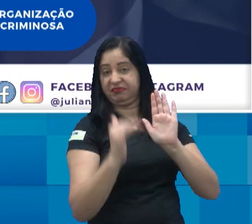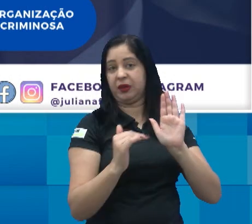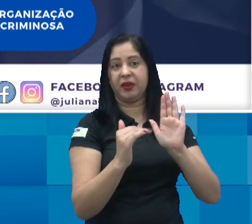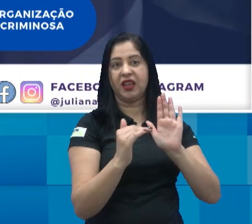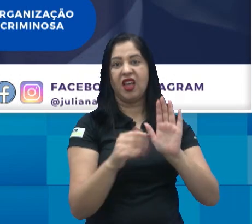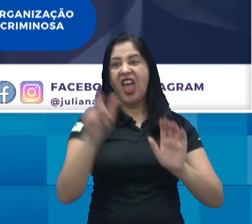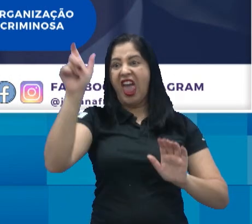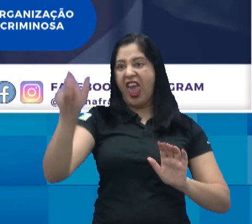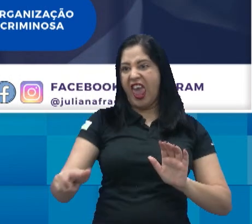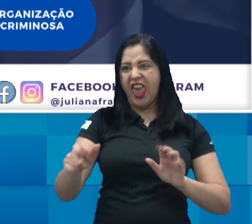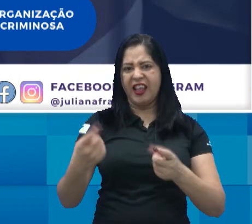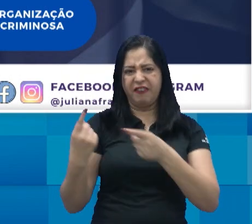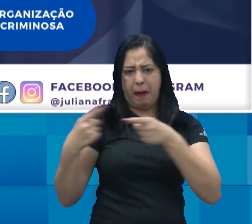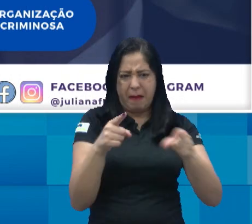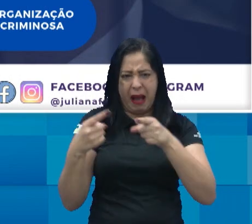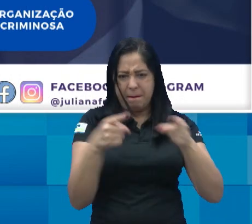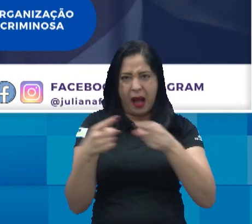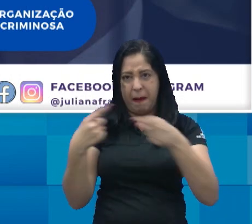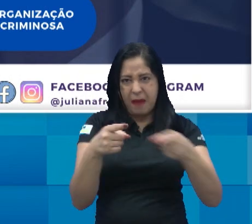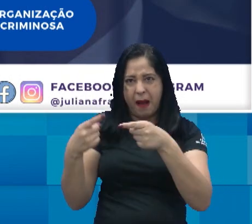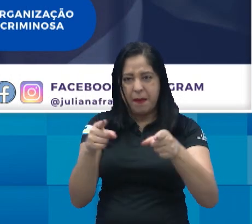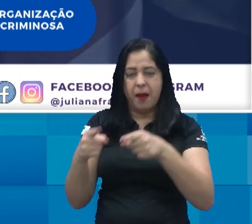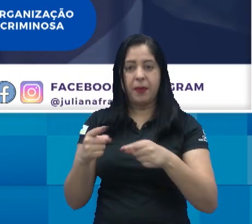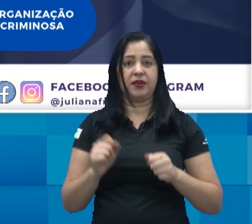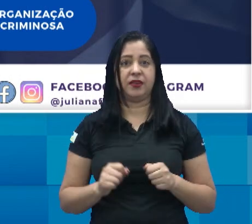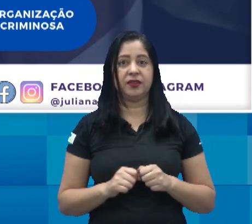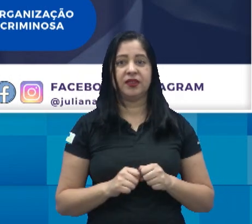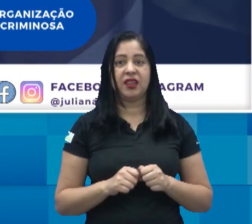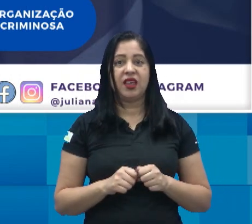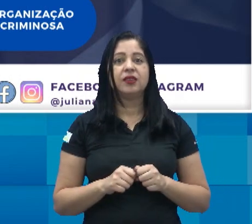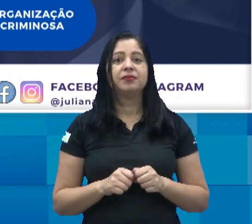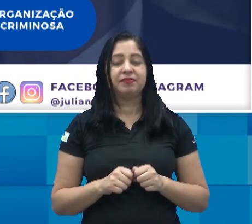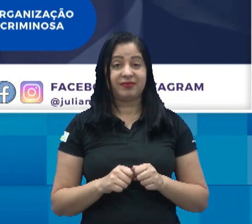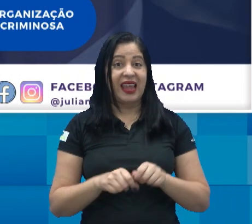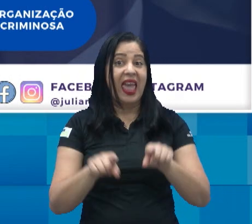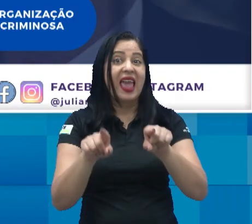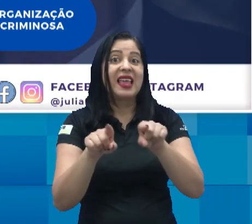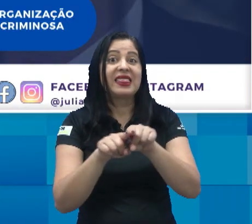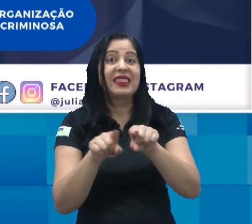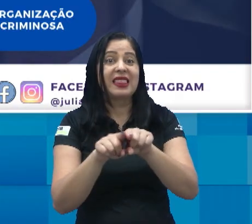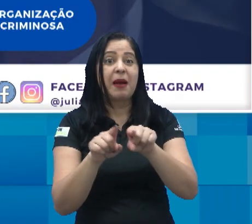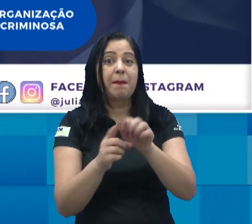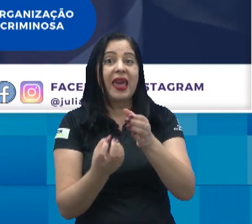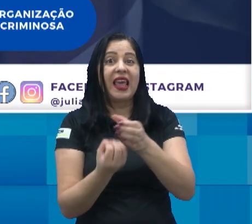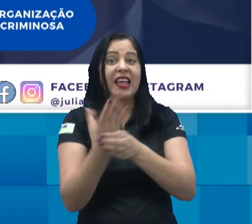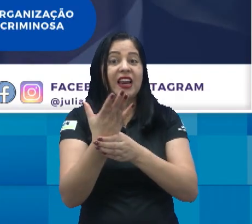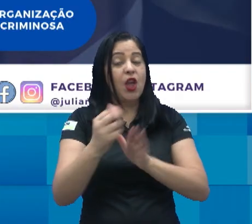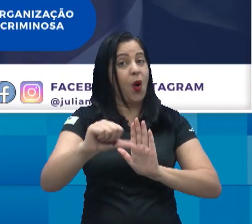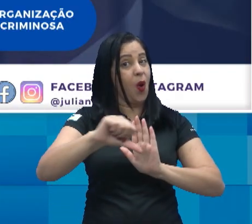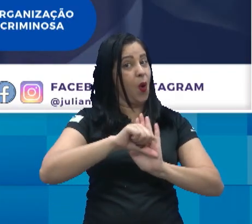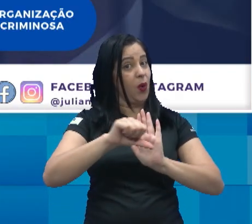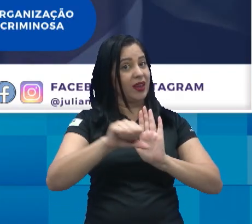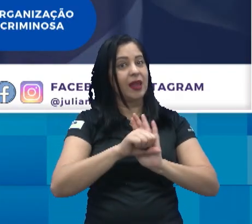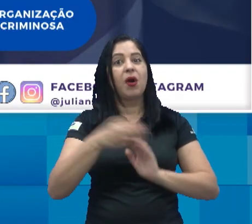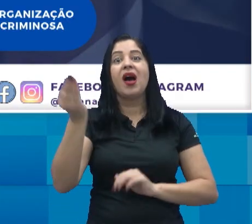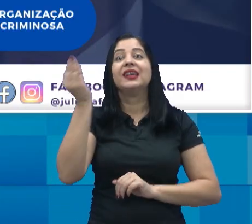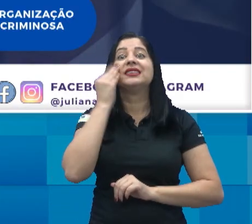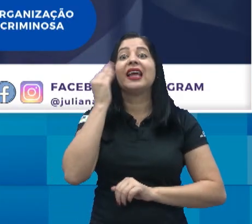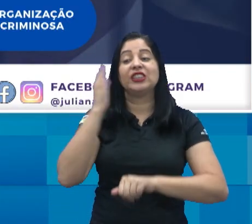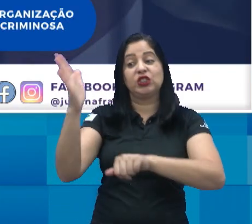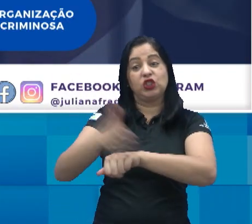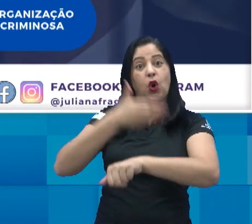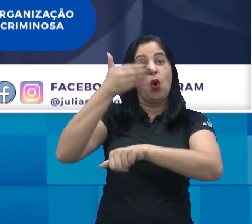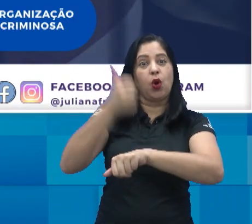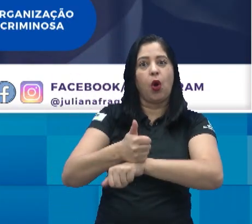ilegal, organização criminosa, violou ordem judicial, tentou um golpe de Estado. Ainda bem que